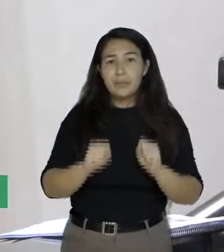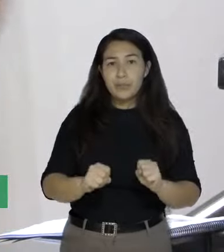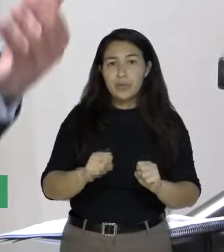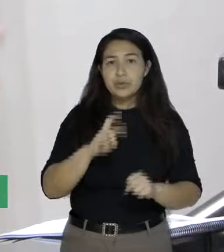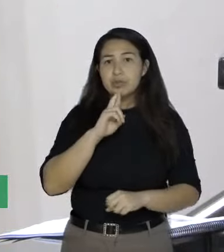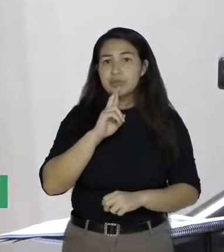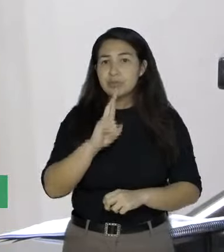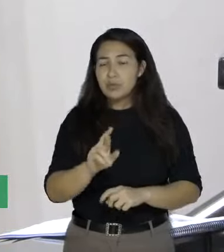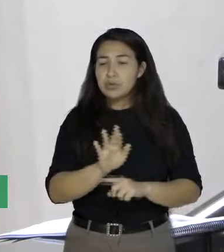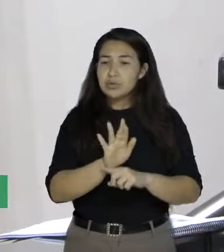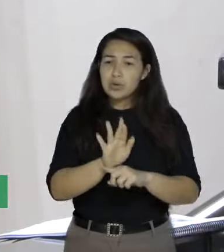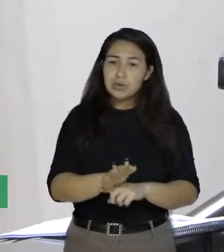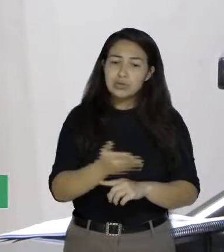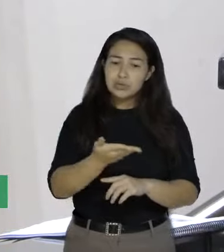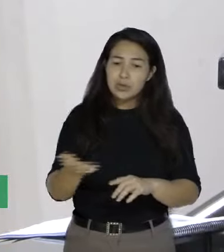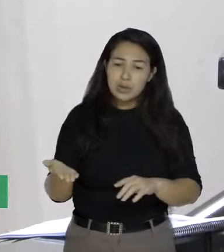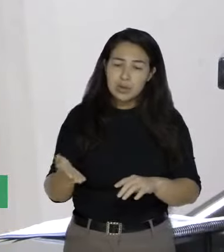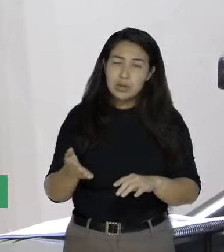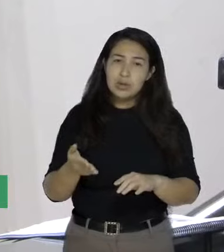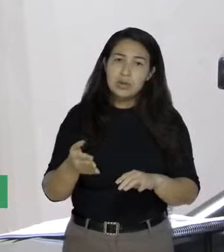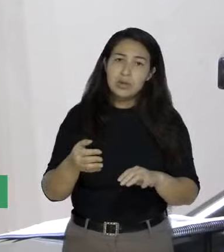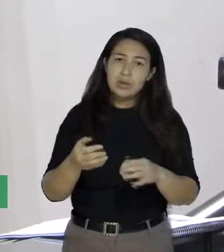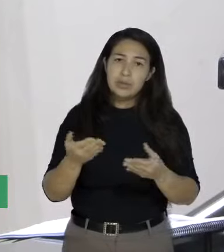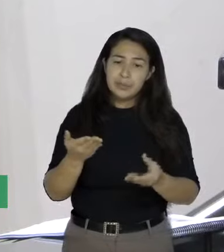contribuir na formação de processos